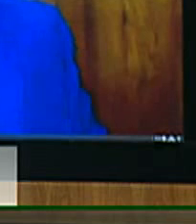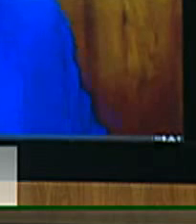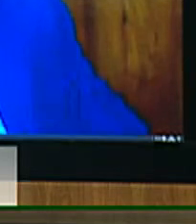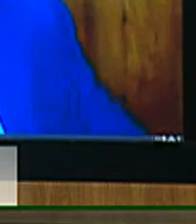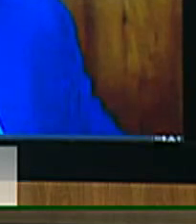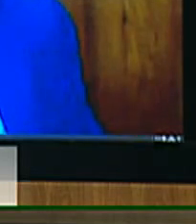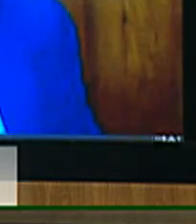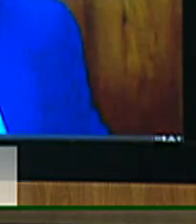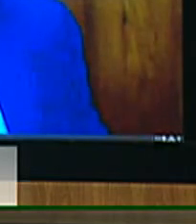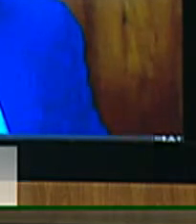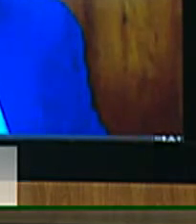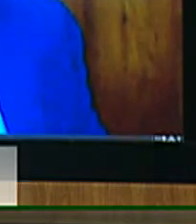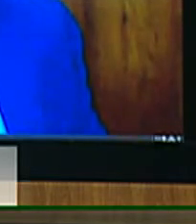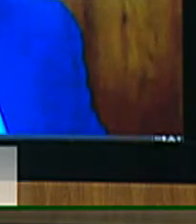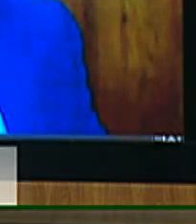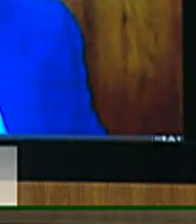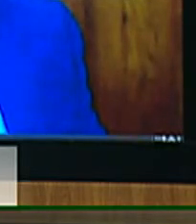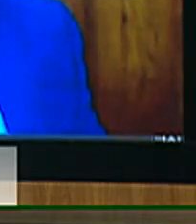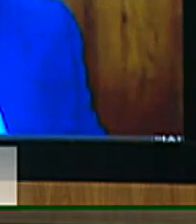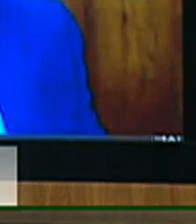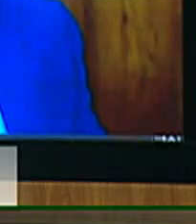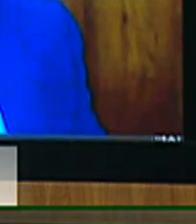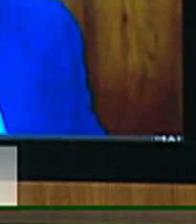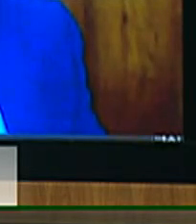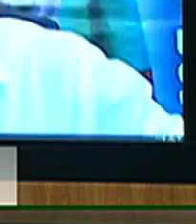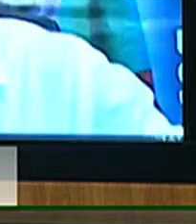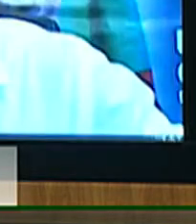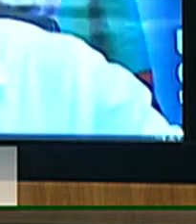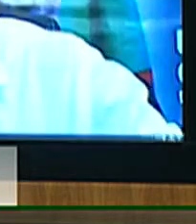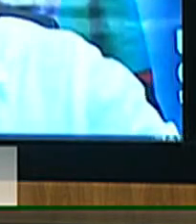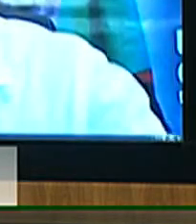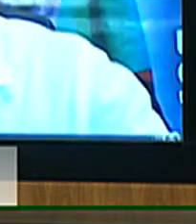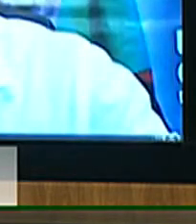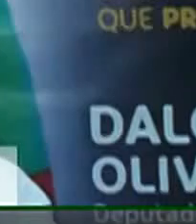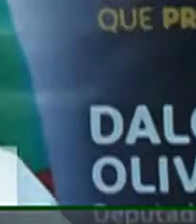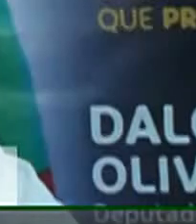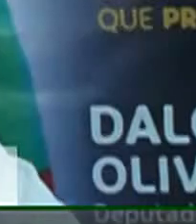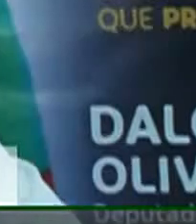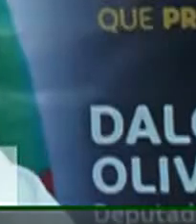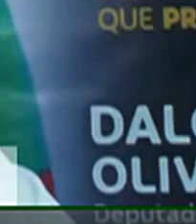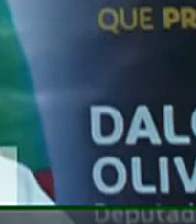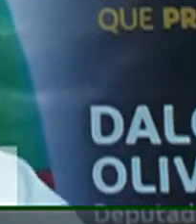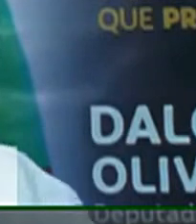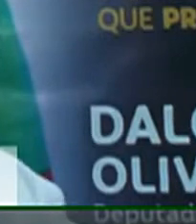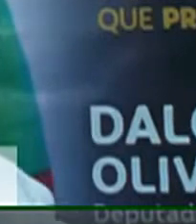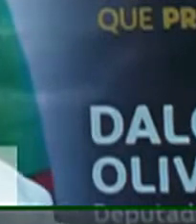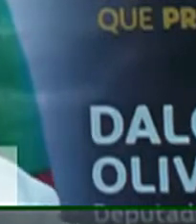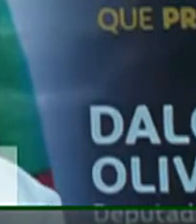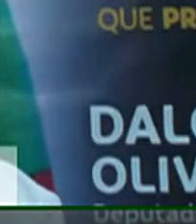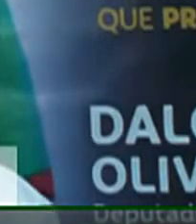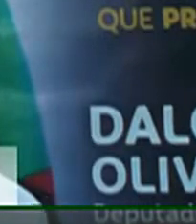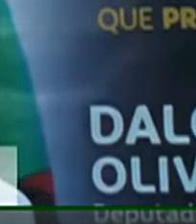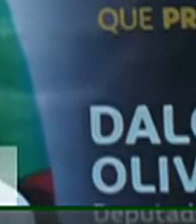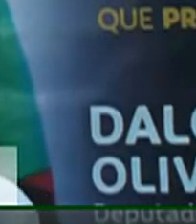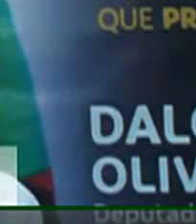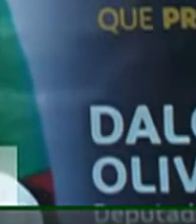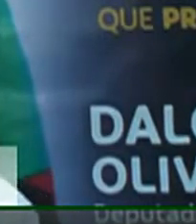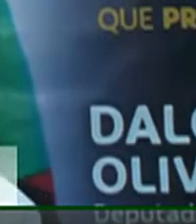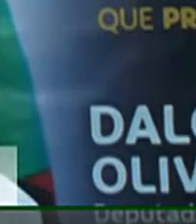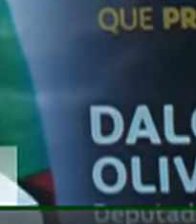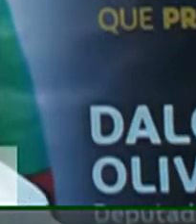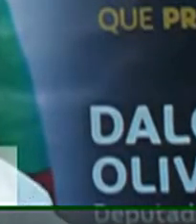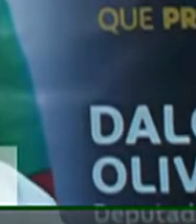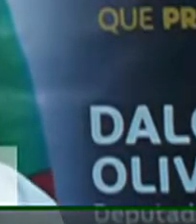Boa tarde, presidente. Muito boa tarde a todos os amigos, colegas que estão aí